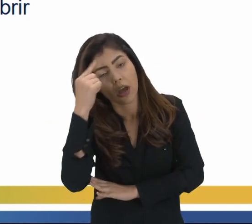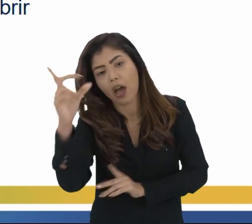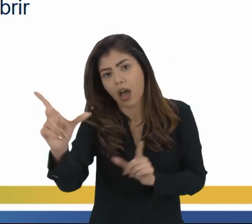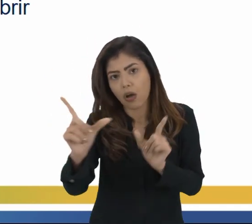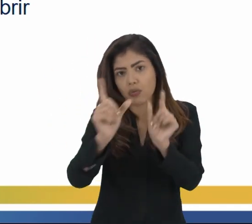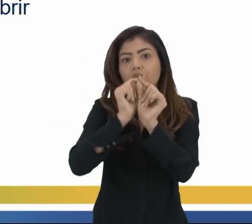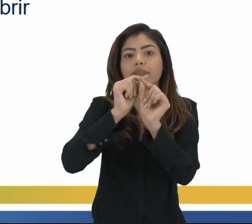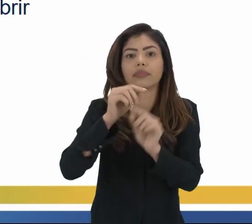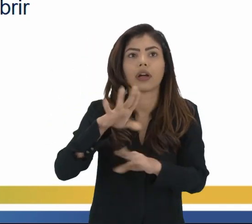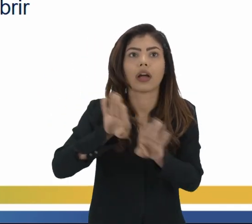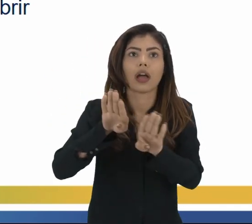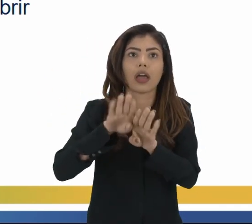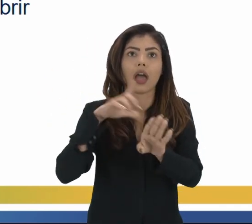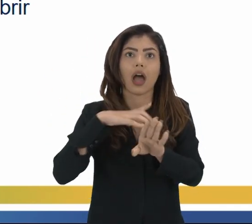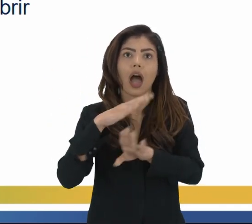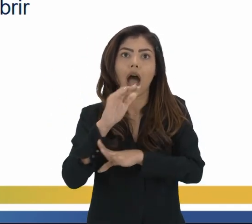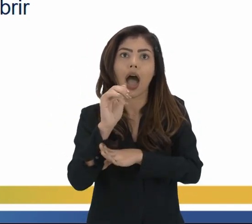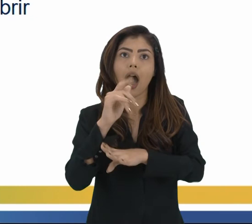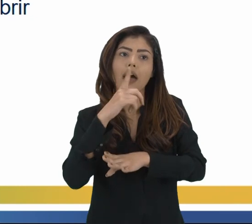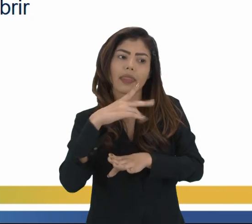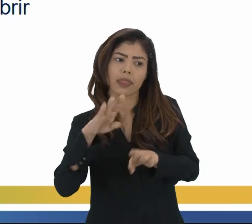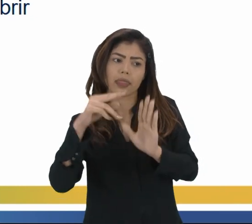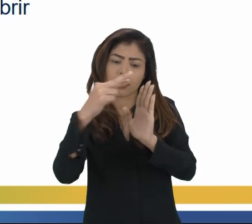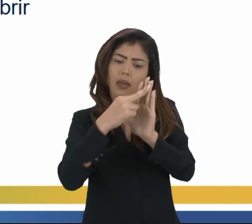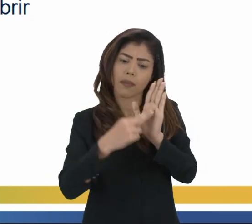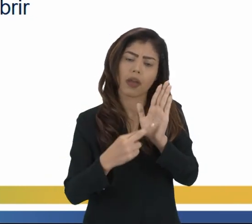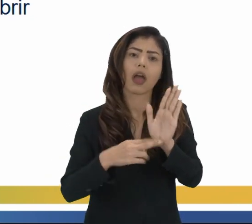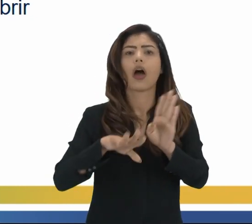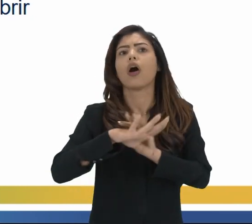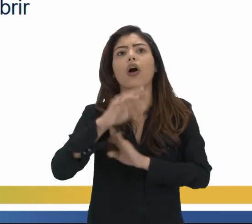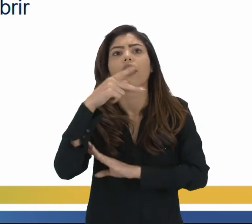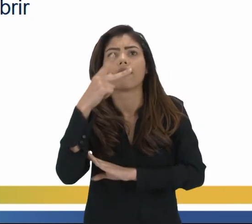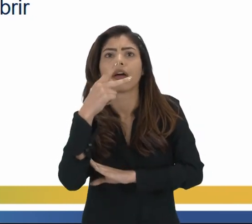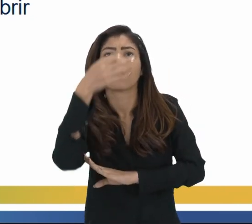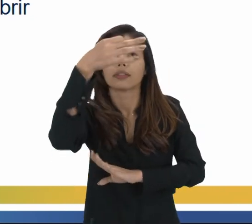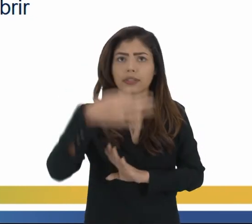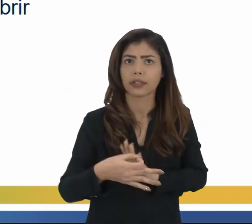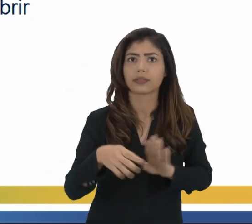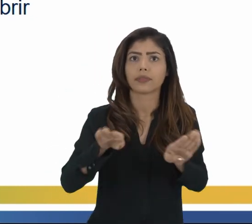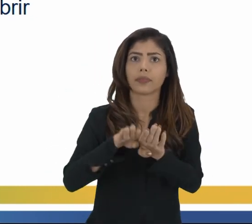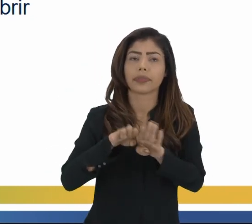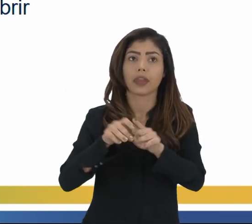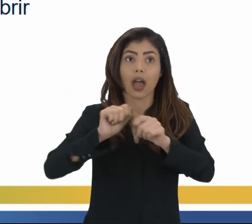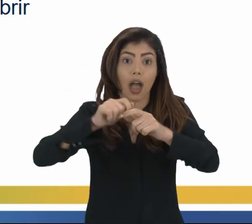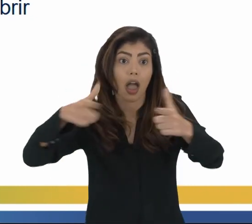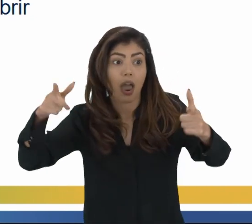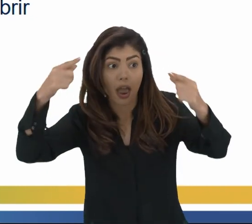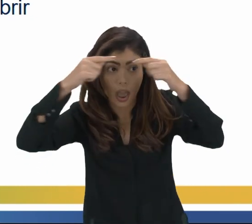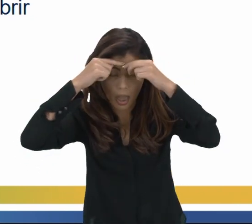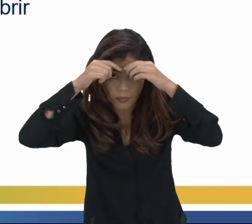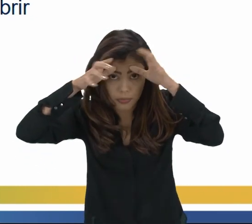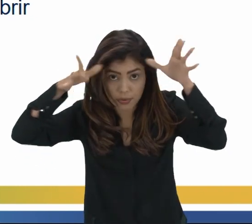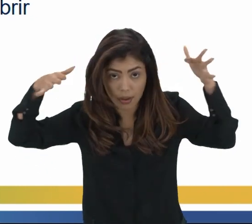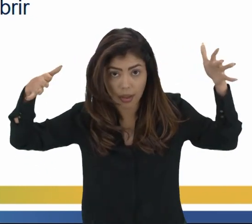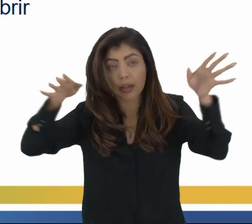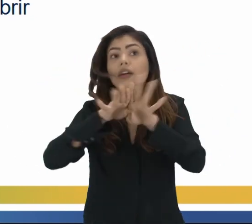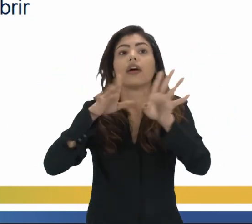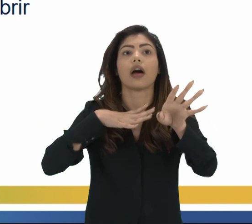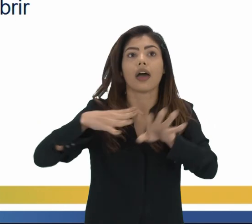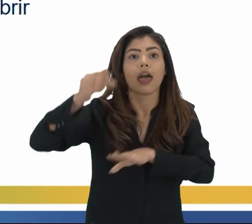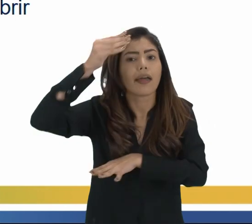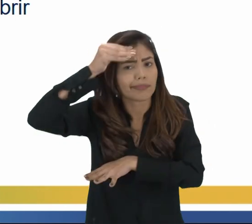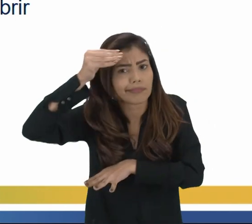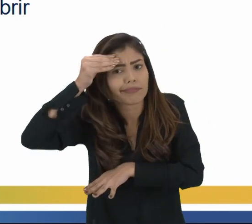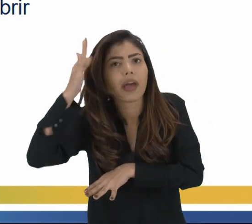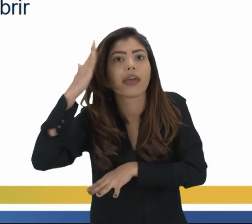a norma culta é absoluta em los idiomas. É necessário abrir a mente para que se pueda compreender de